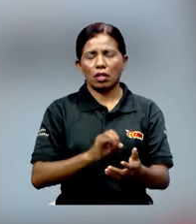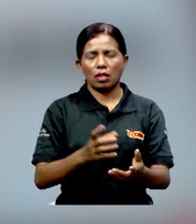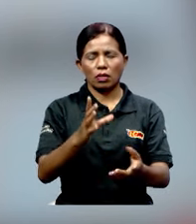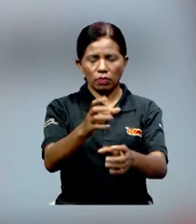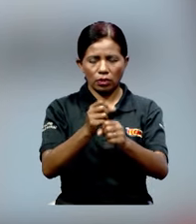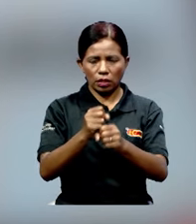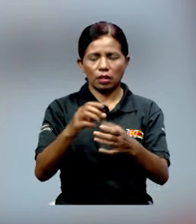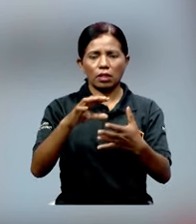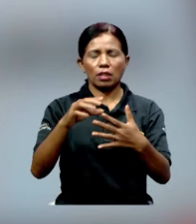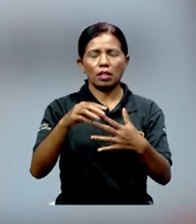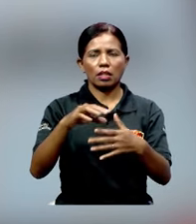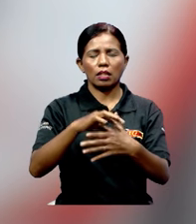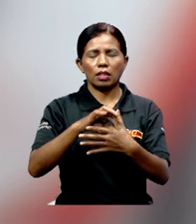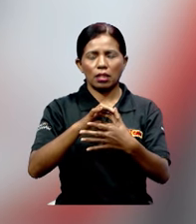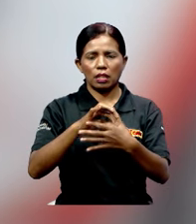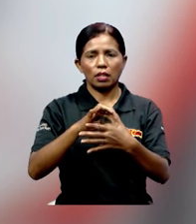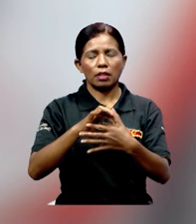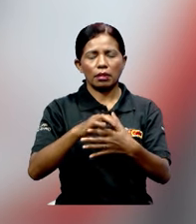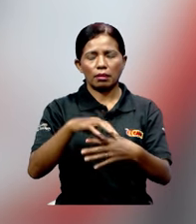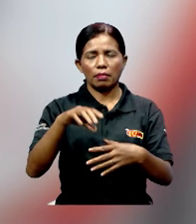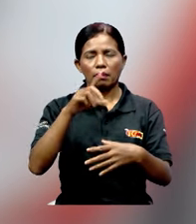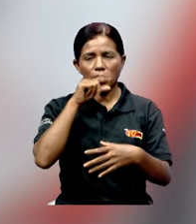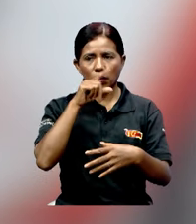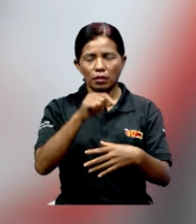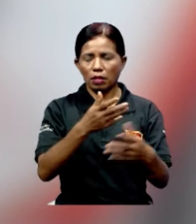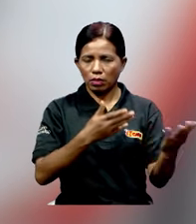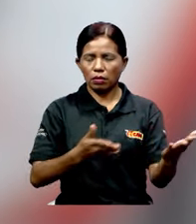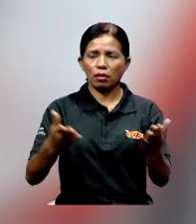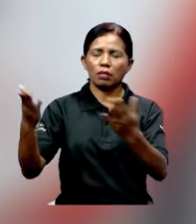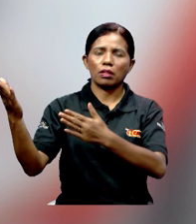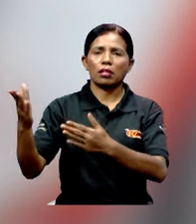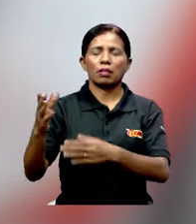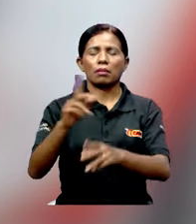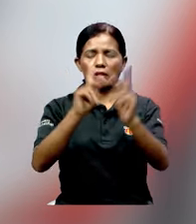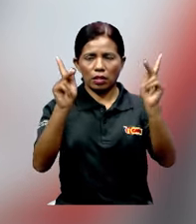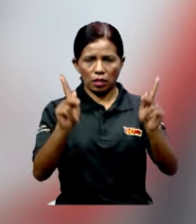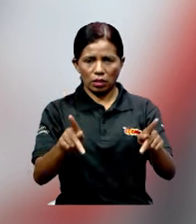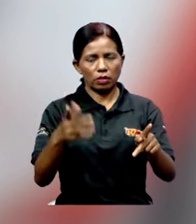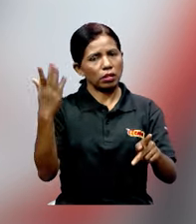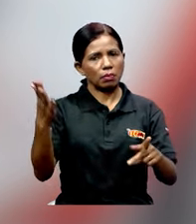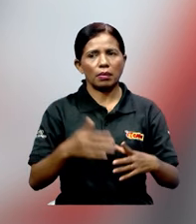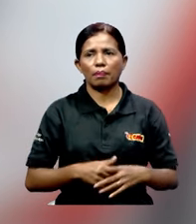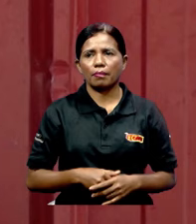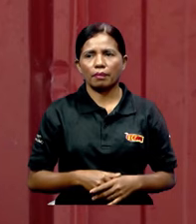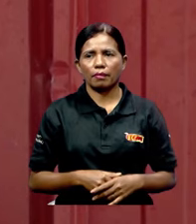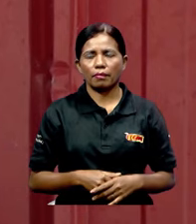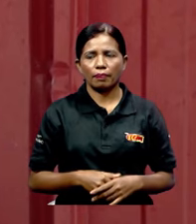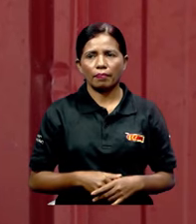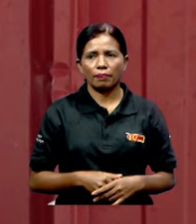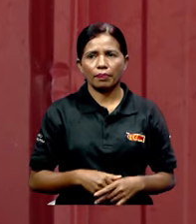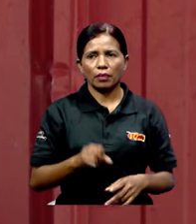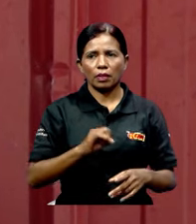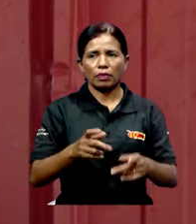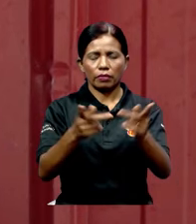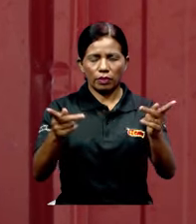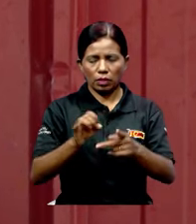ni. Halur hau urikosan nia nota, halur kes bafali ya fating ni, ya fating W4 ne be fati